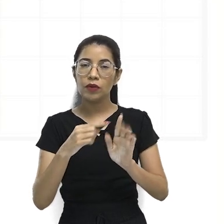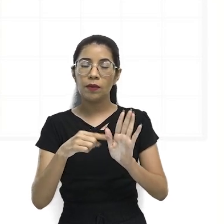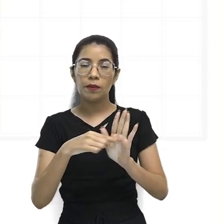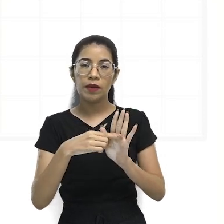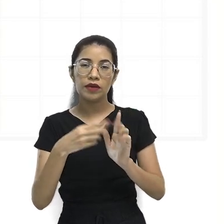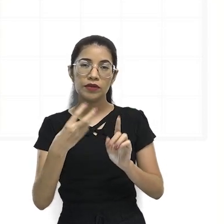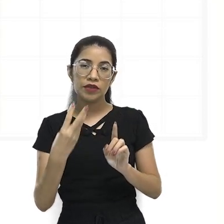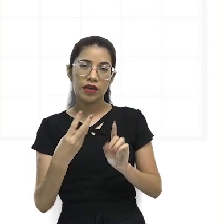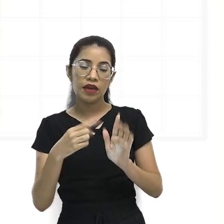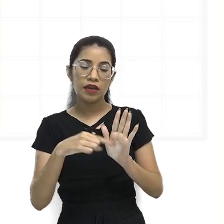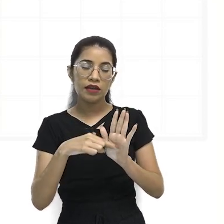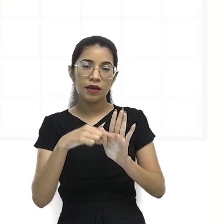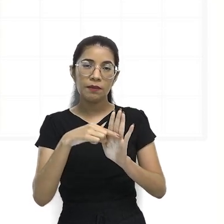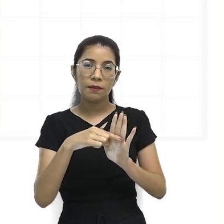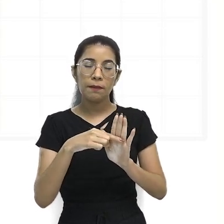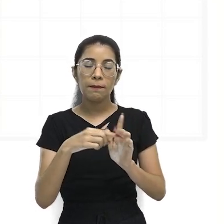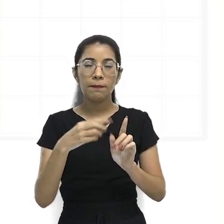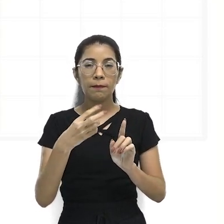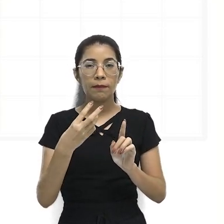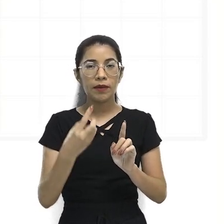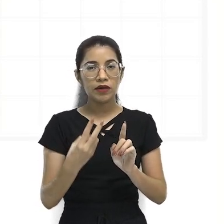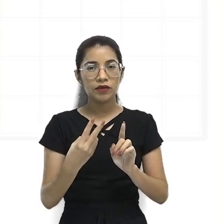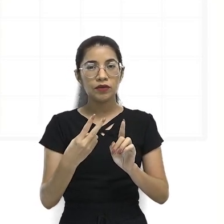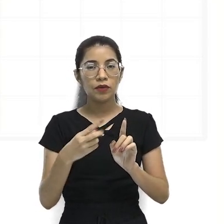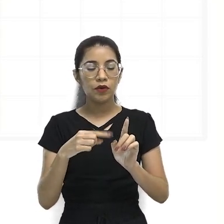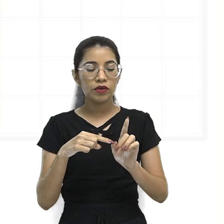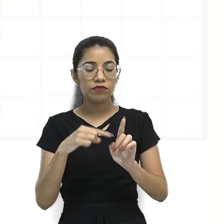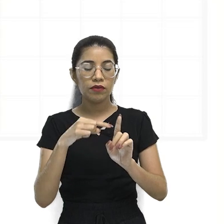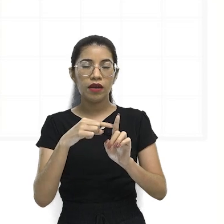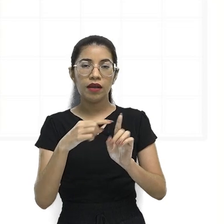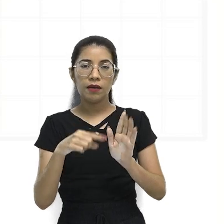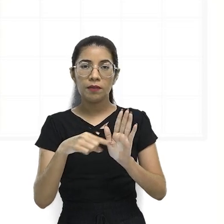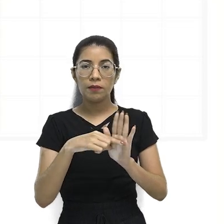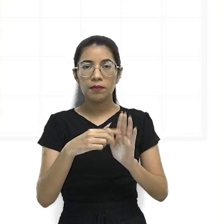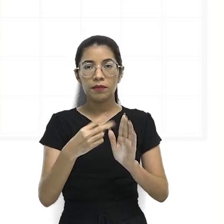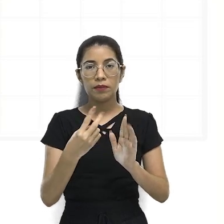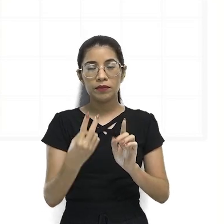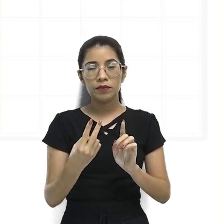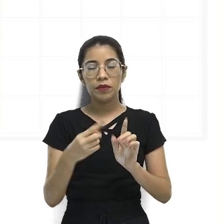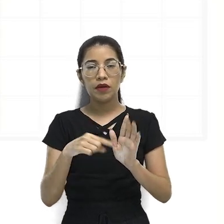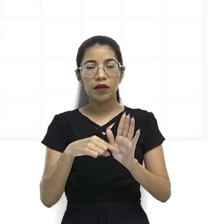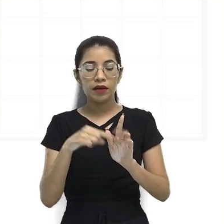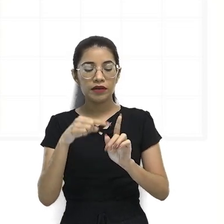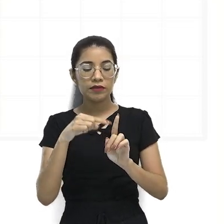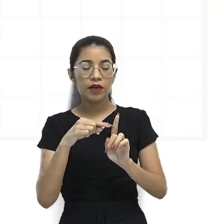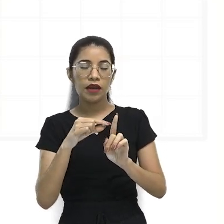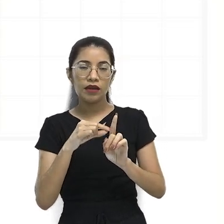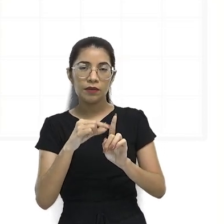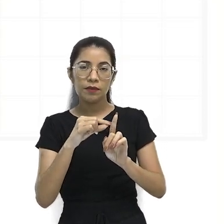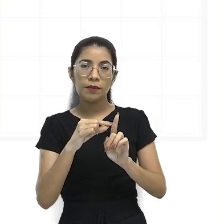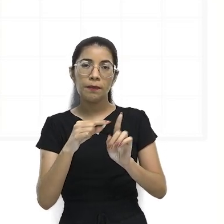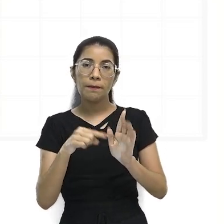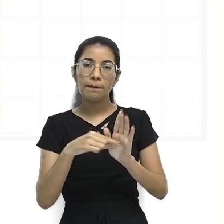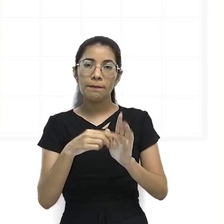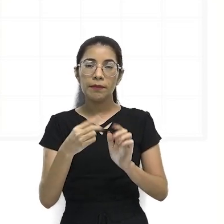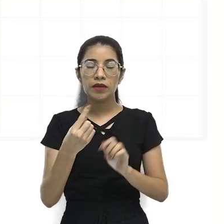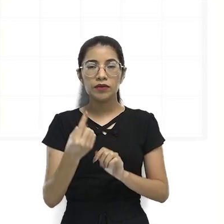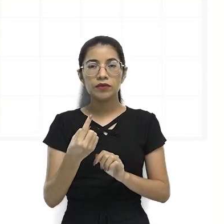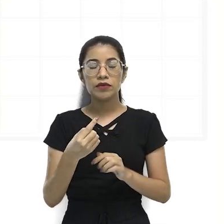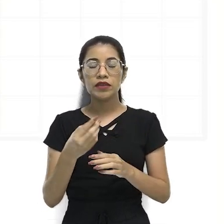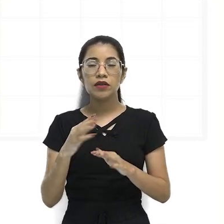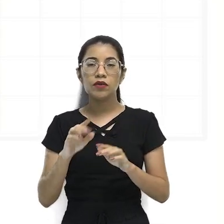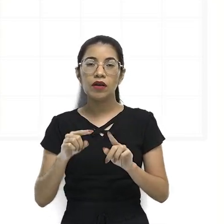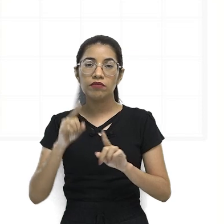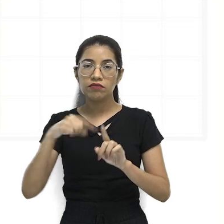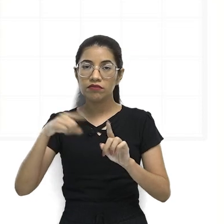aqui, depois outro grau, depois mais um e depois mais um. Então a variação de temperatura aqui, ó, foi de